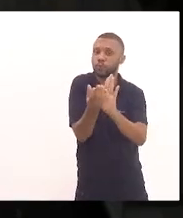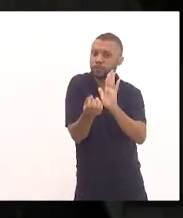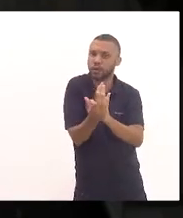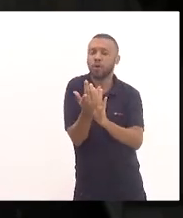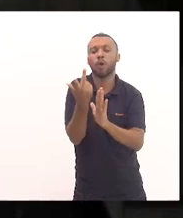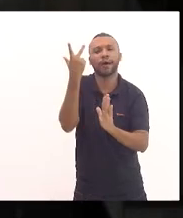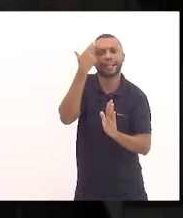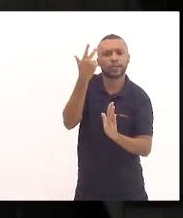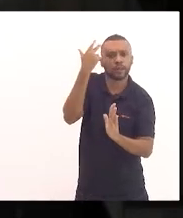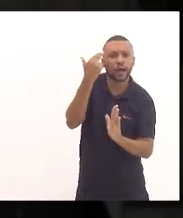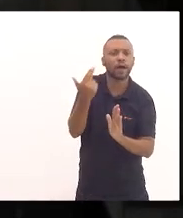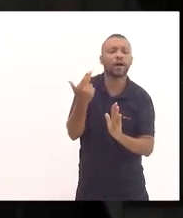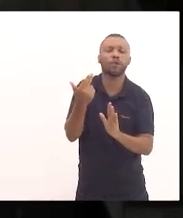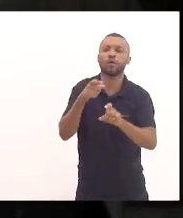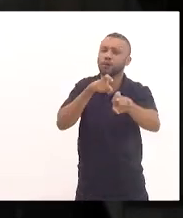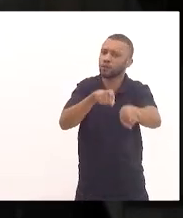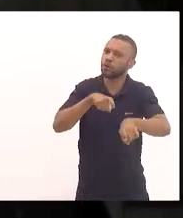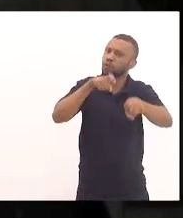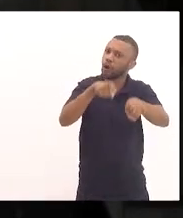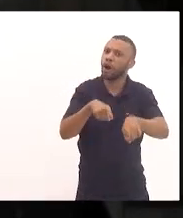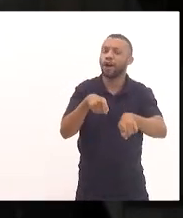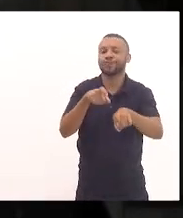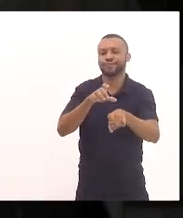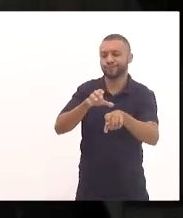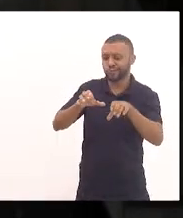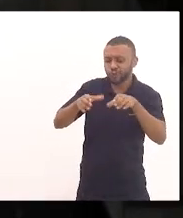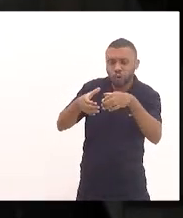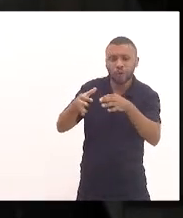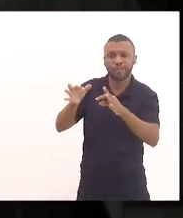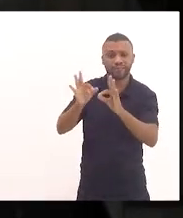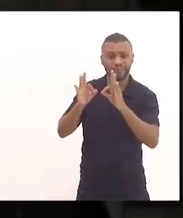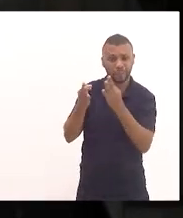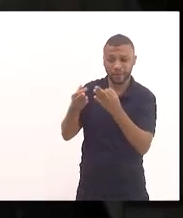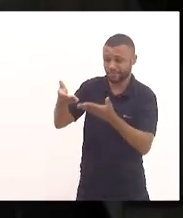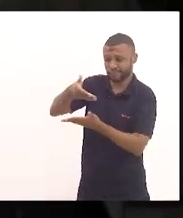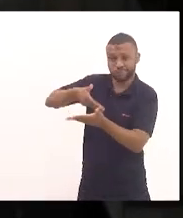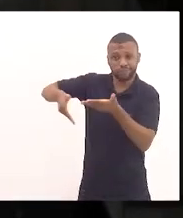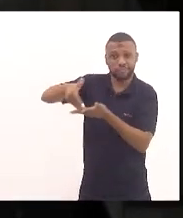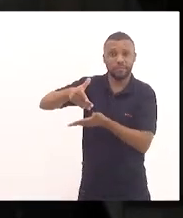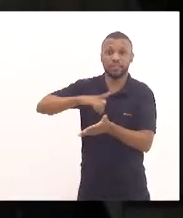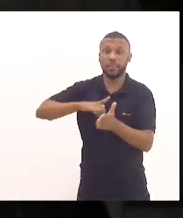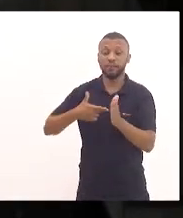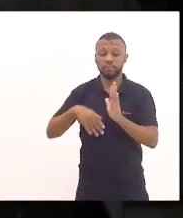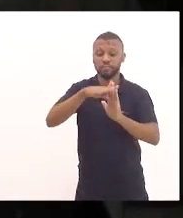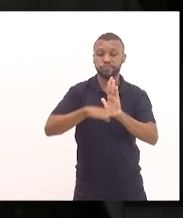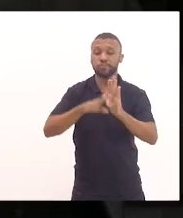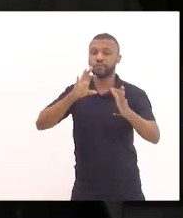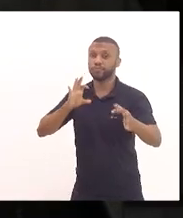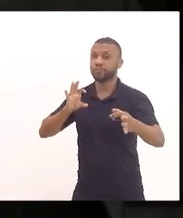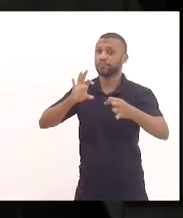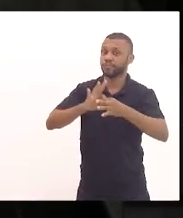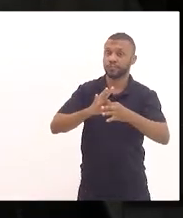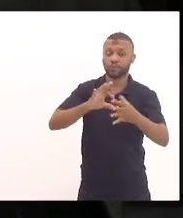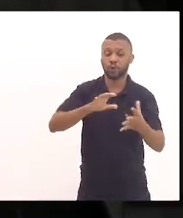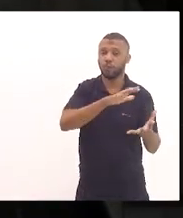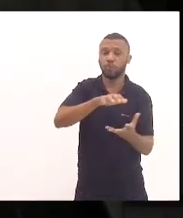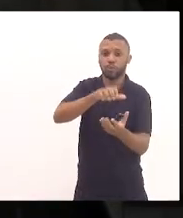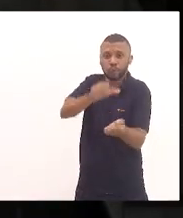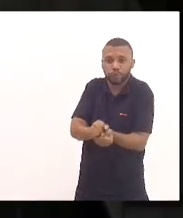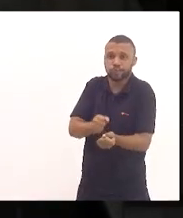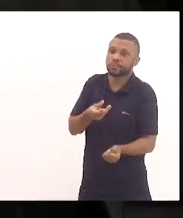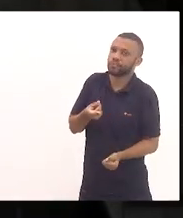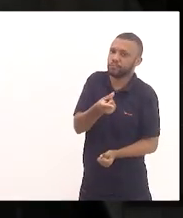agroecológica, a produção da agricultura familiar tem um princípio muito, muito ancorado na sustentabilidade e